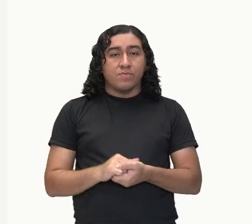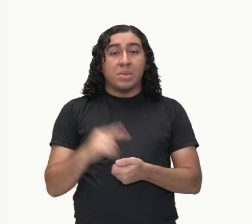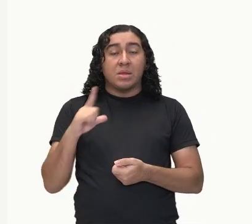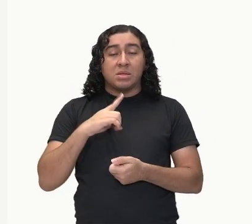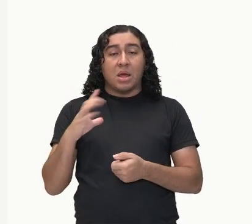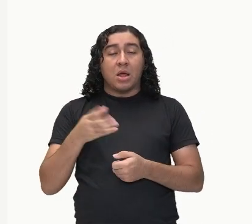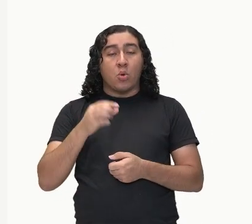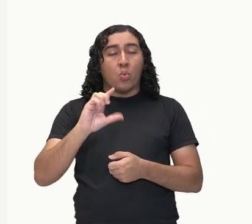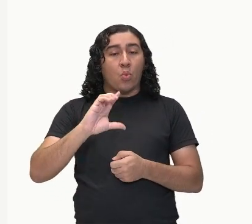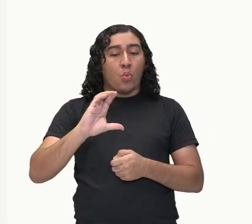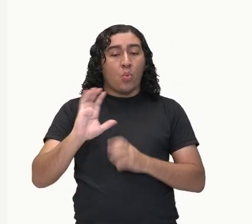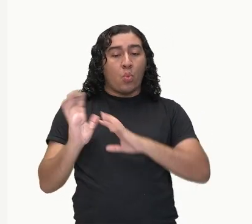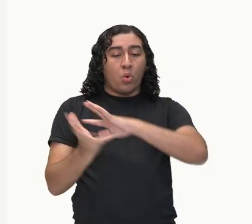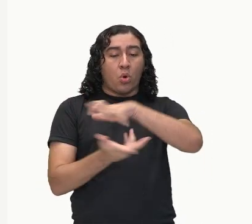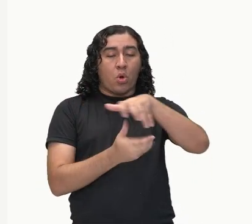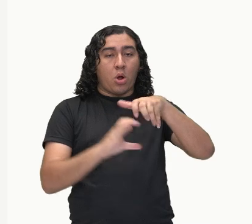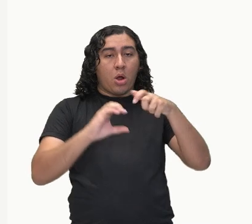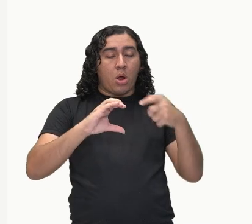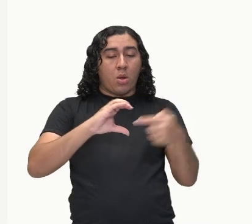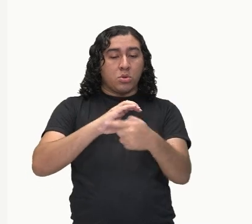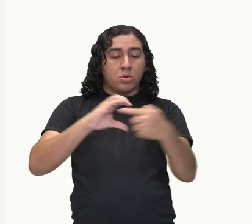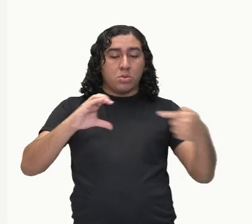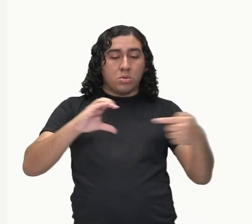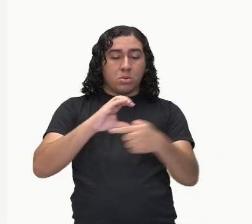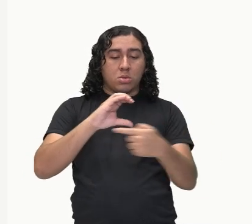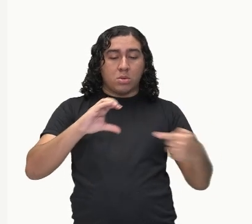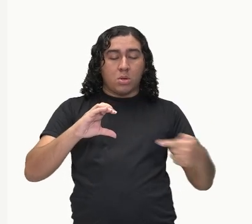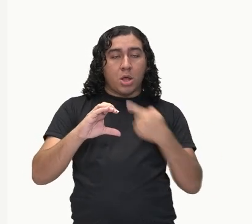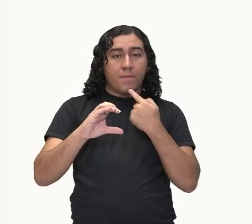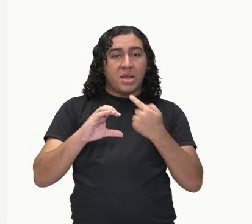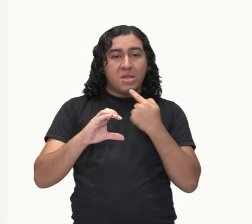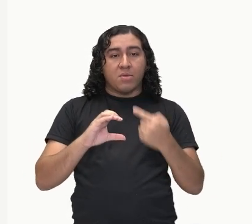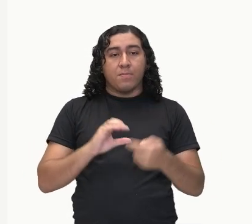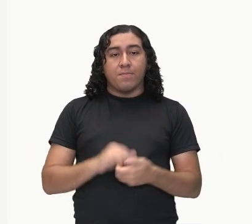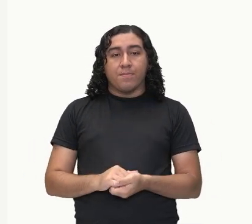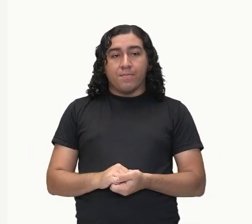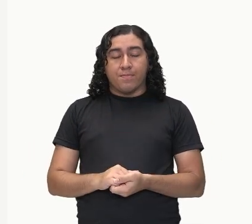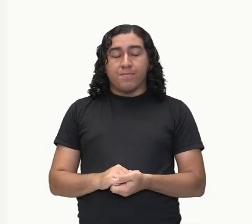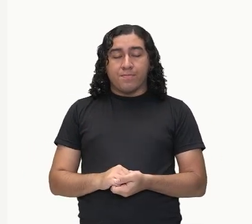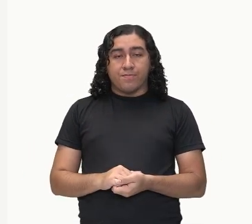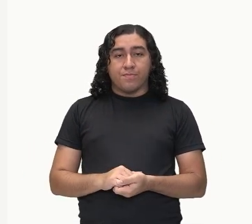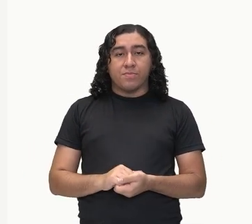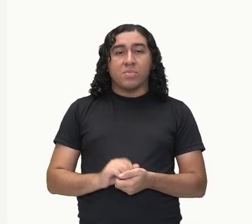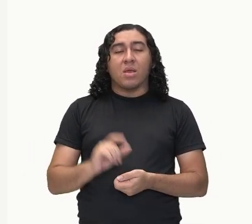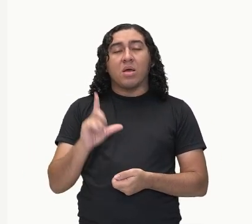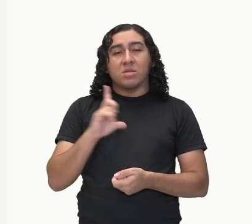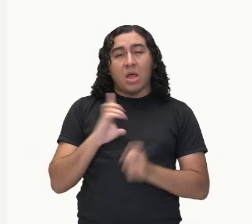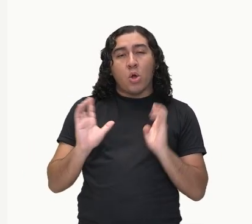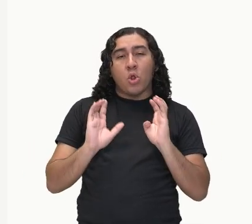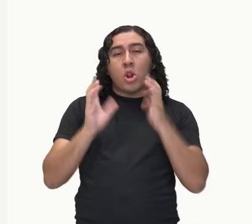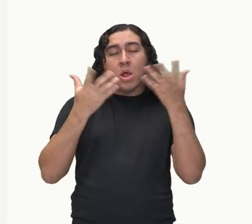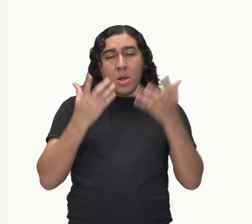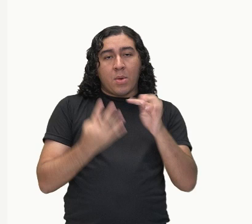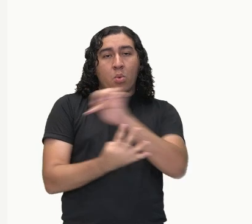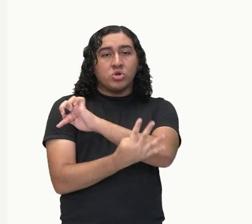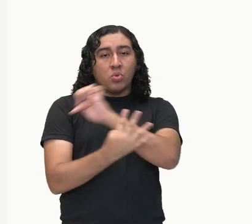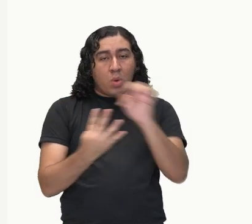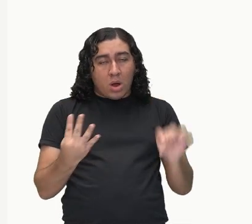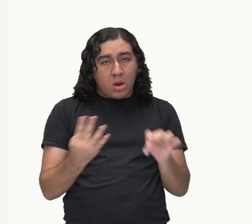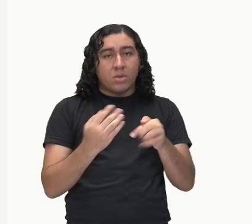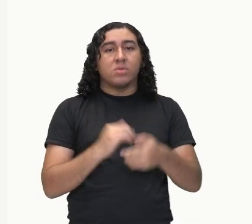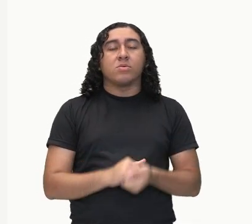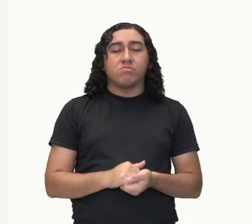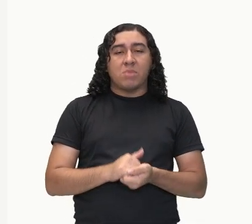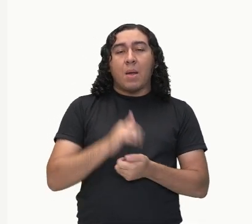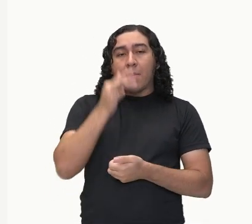Capricórnio, tá bom? Temos aí o clima temperado com 4 estações bem definidas, né? Primavera, verão, outono